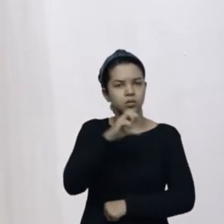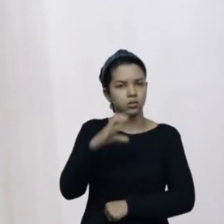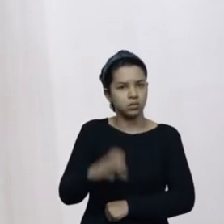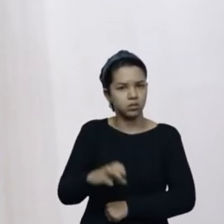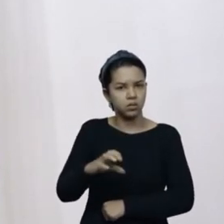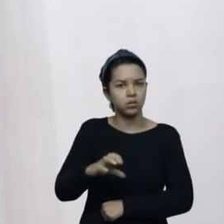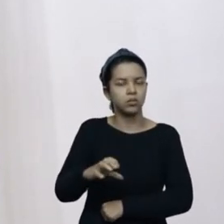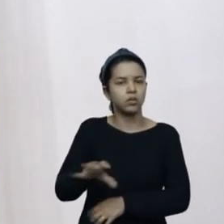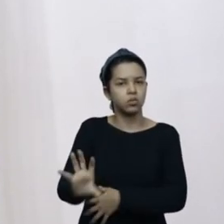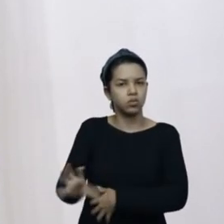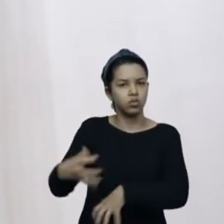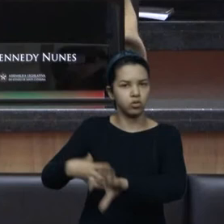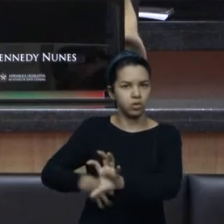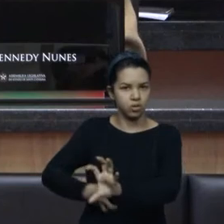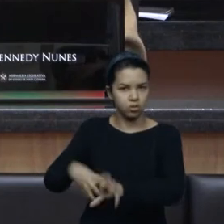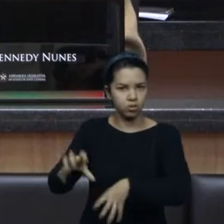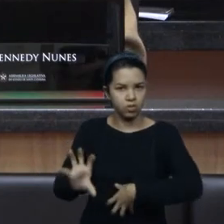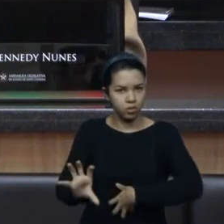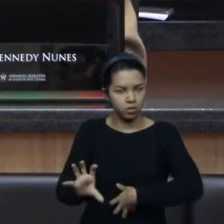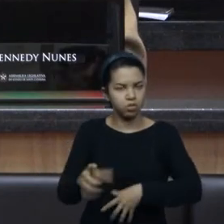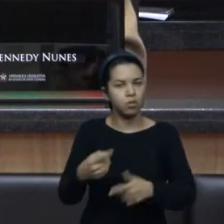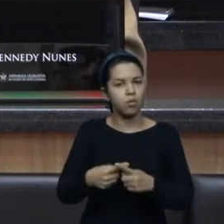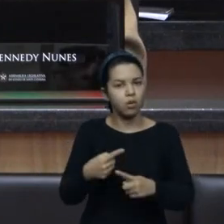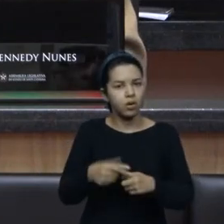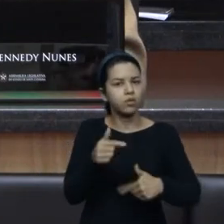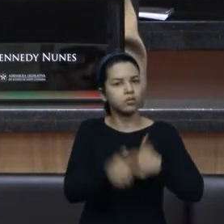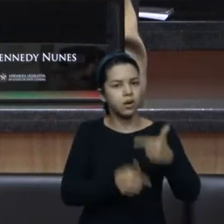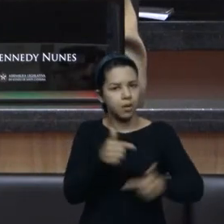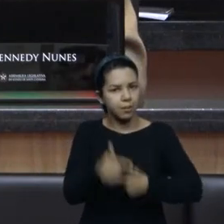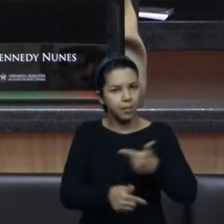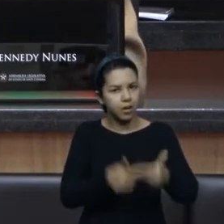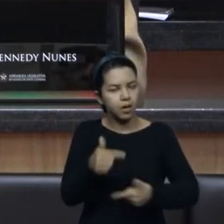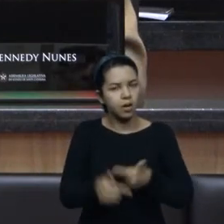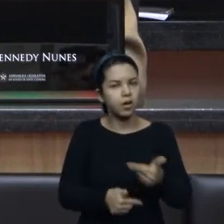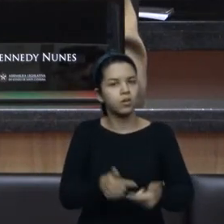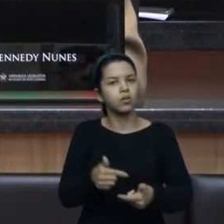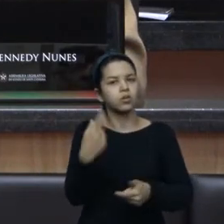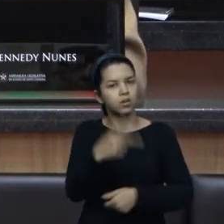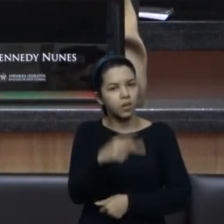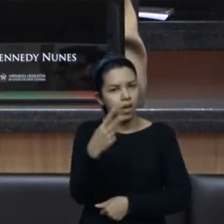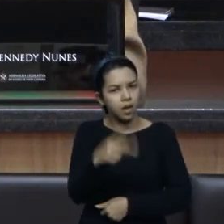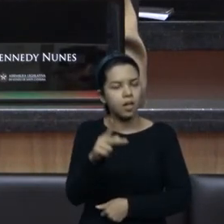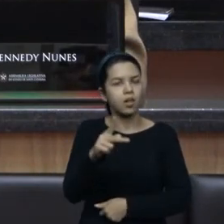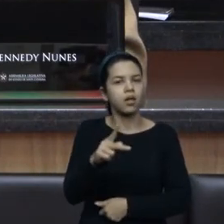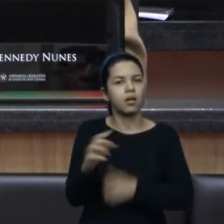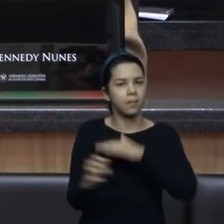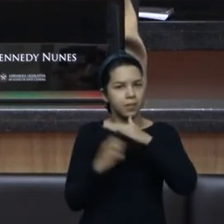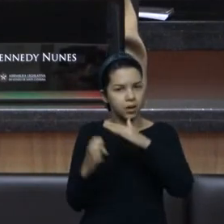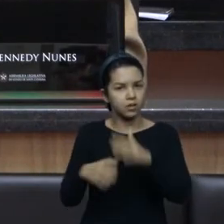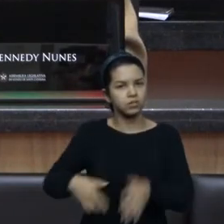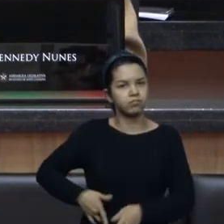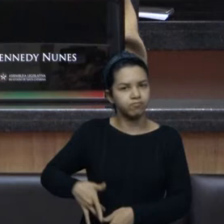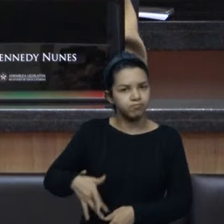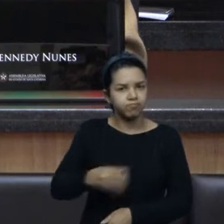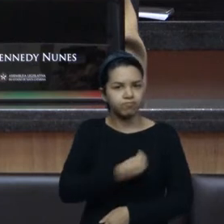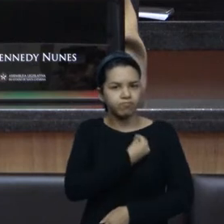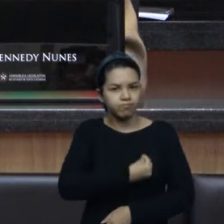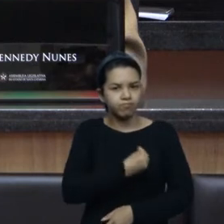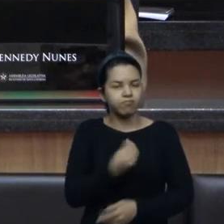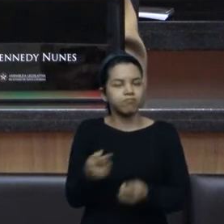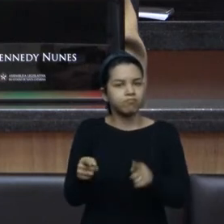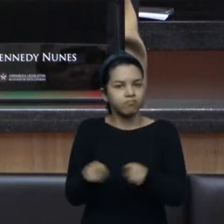transplantes, em razão do trabalho feito pela Renal Vida em sintonia com o Hospital Santa